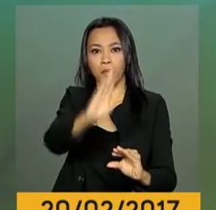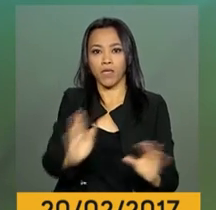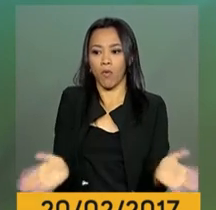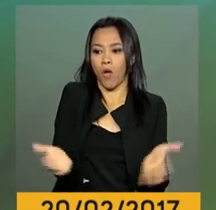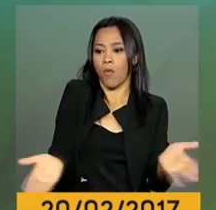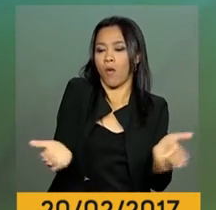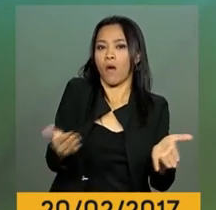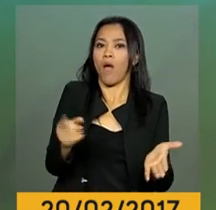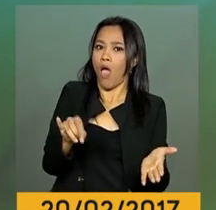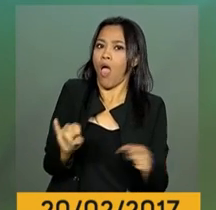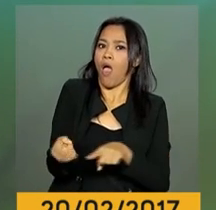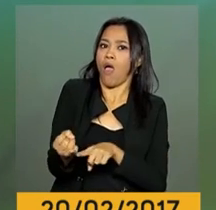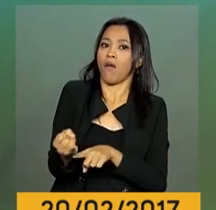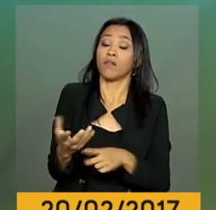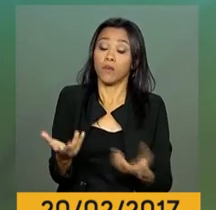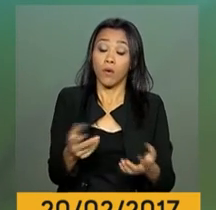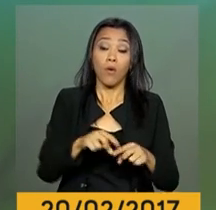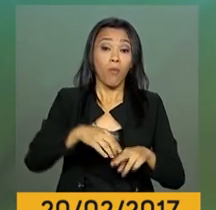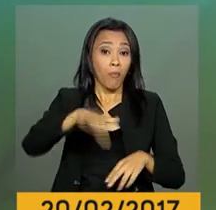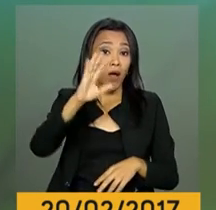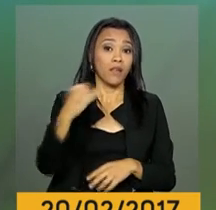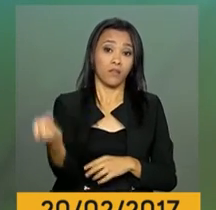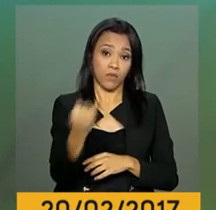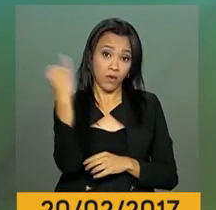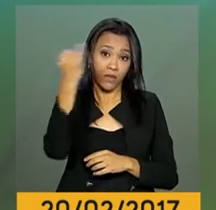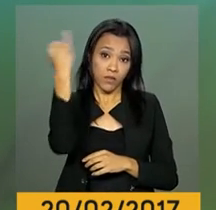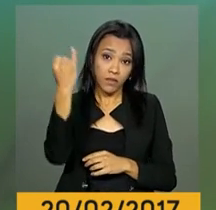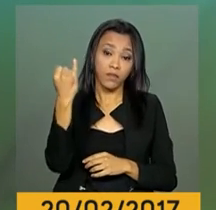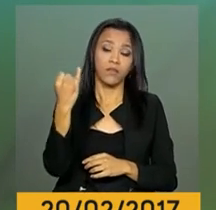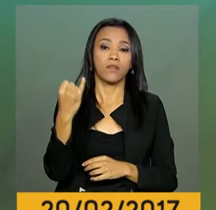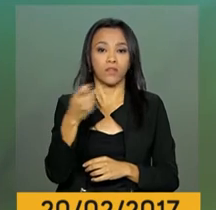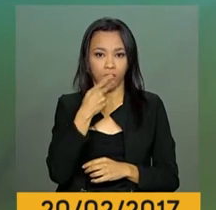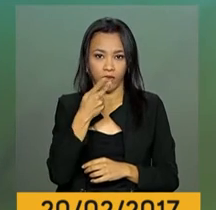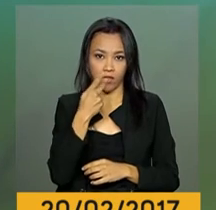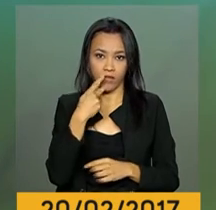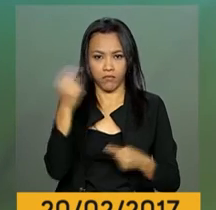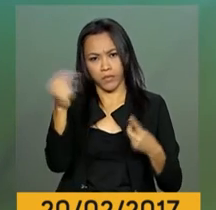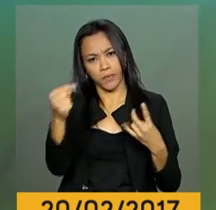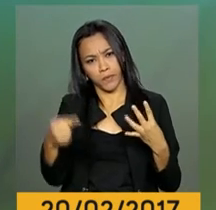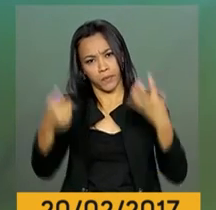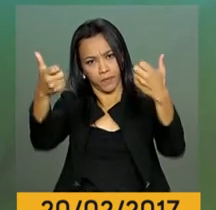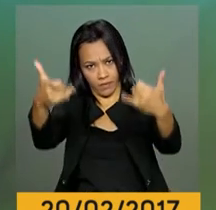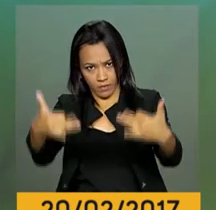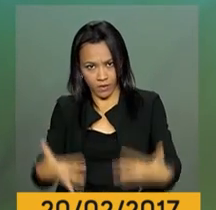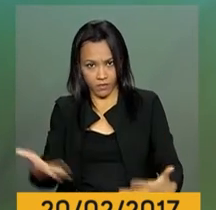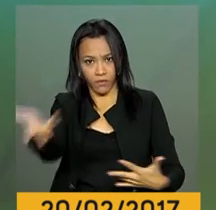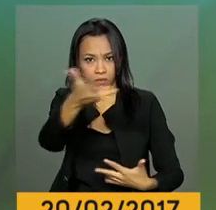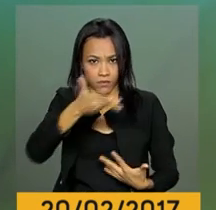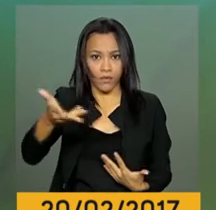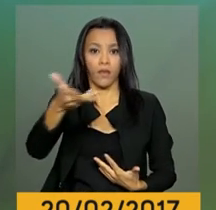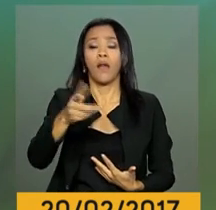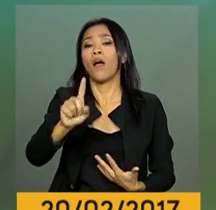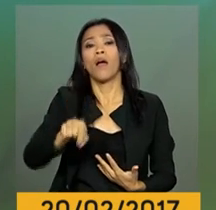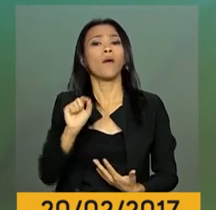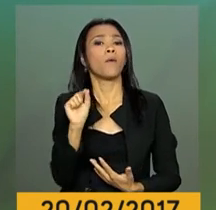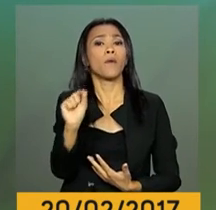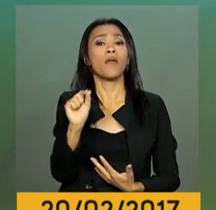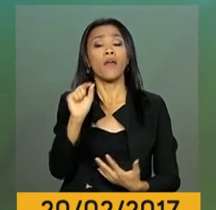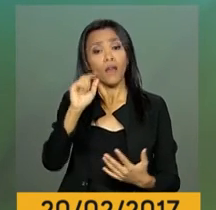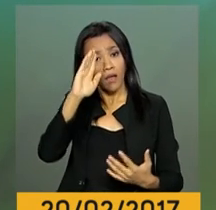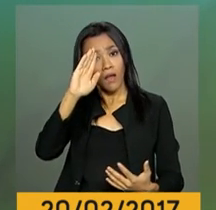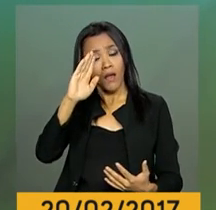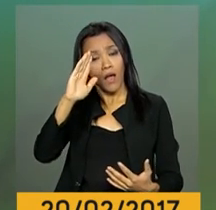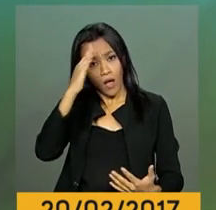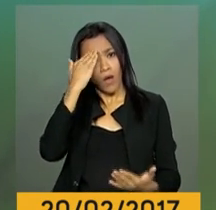investimento. Mas o mais importante nisso tudo, meus senhores, é exata e precisamente a